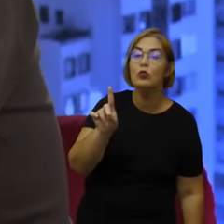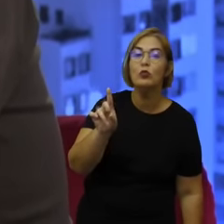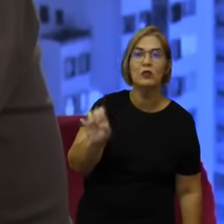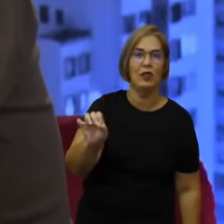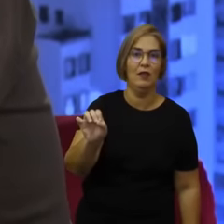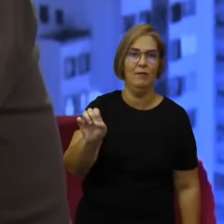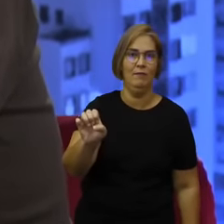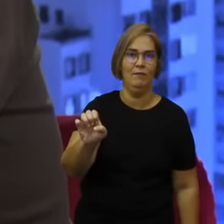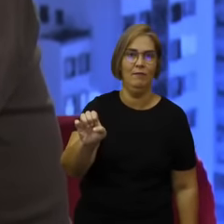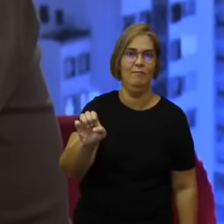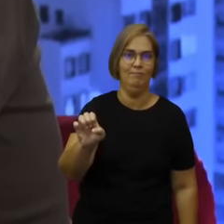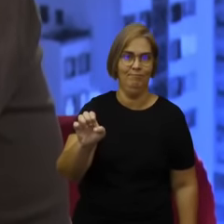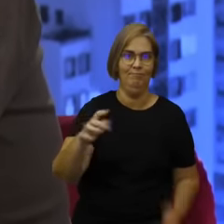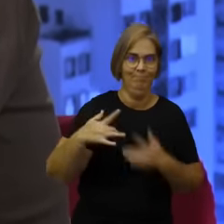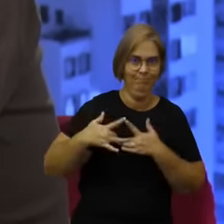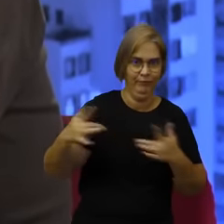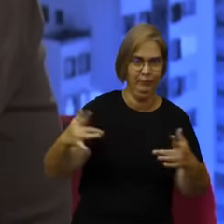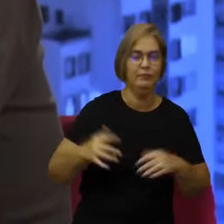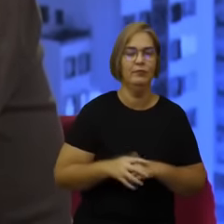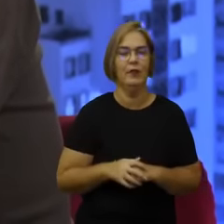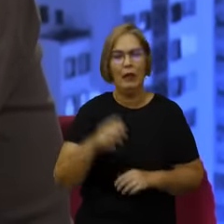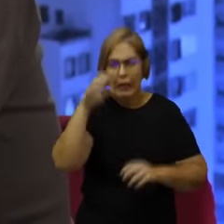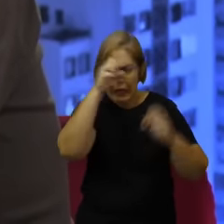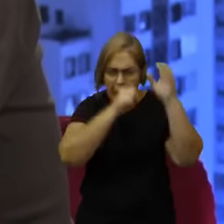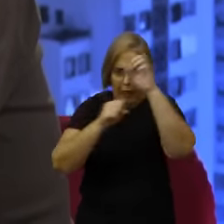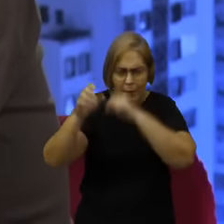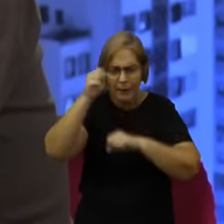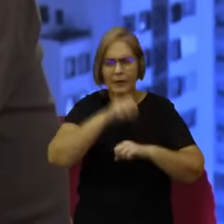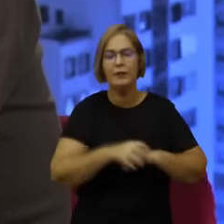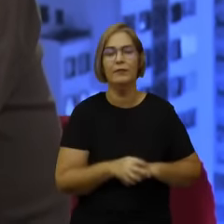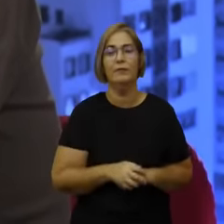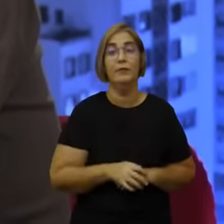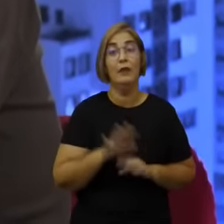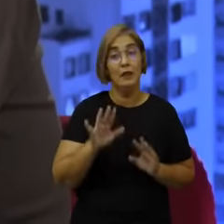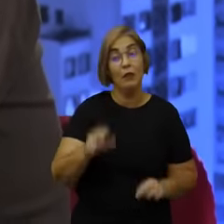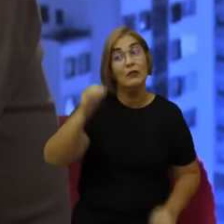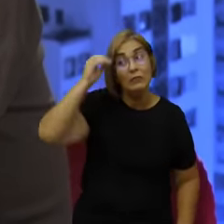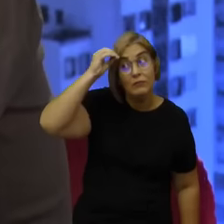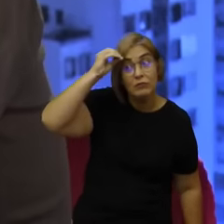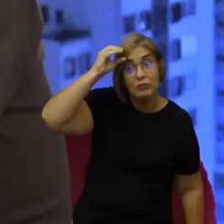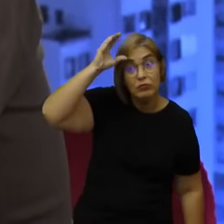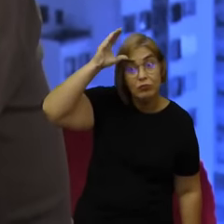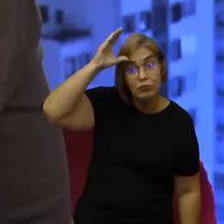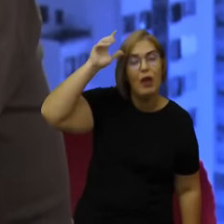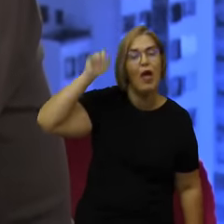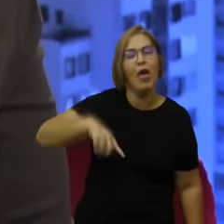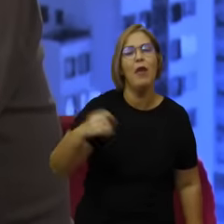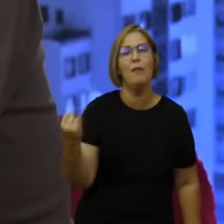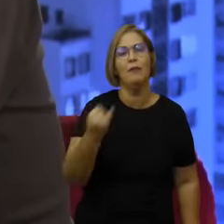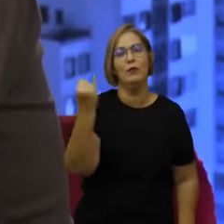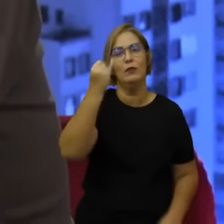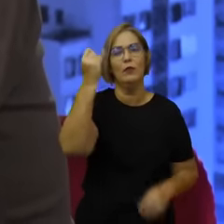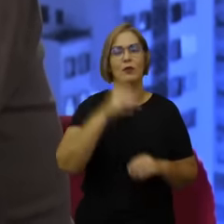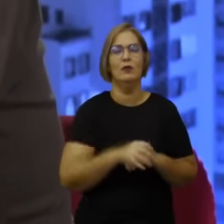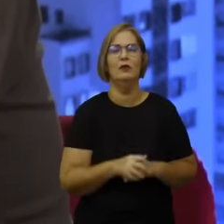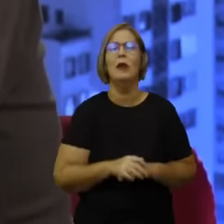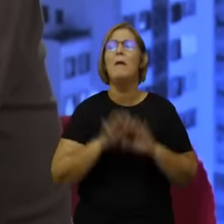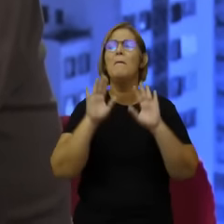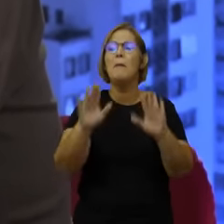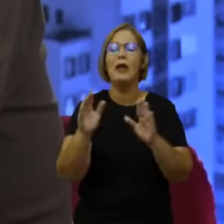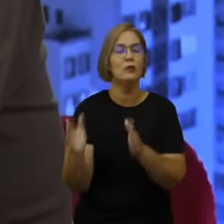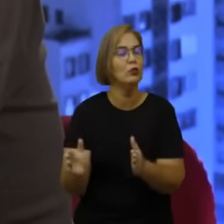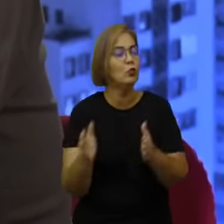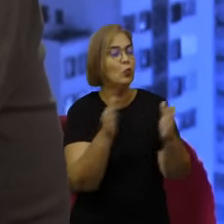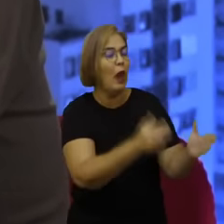sab de de felicidade e também do exercício da sabedoria. Agora, na perspectiva trágica, isso não é